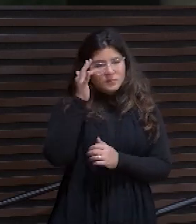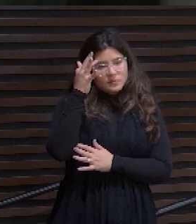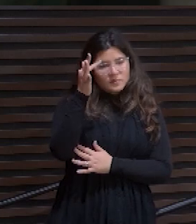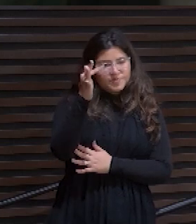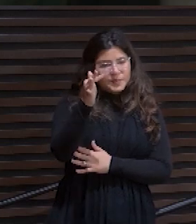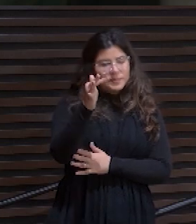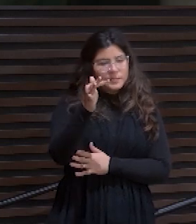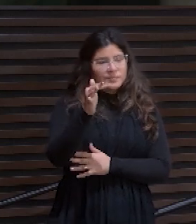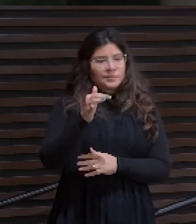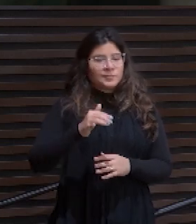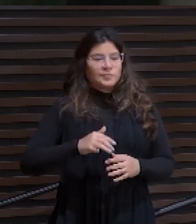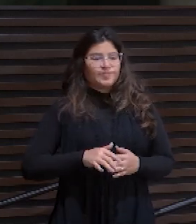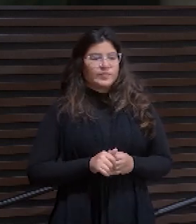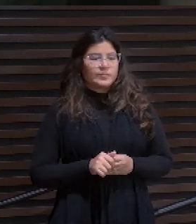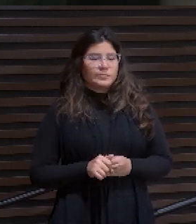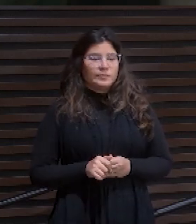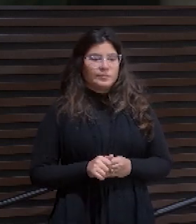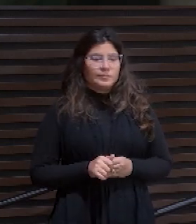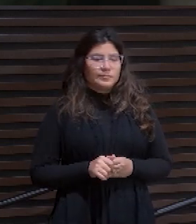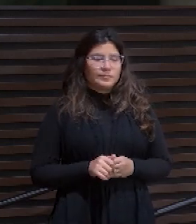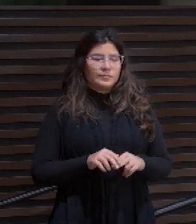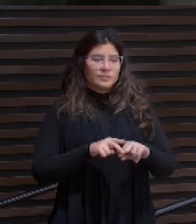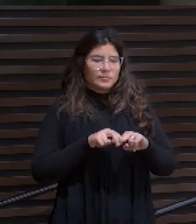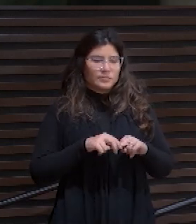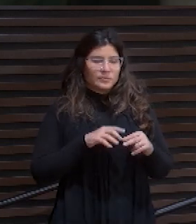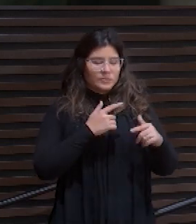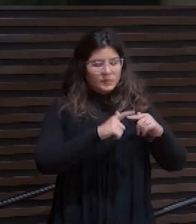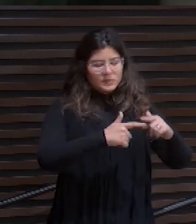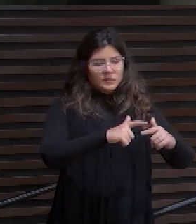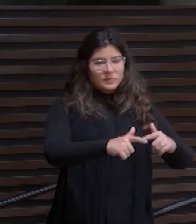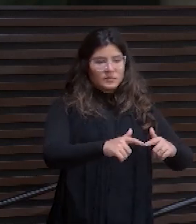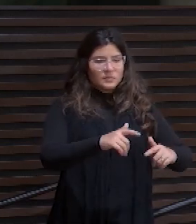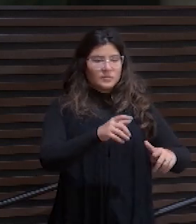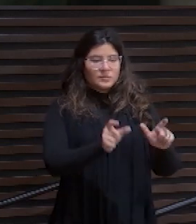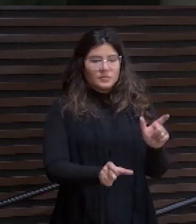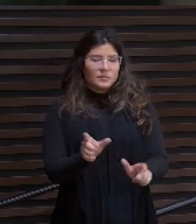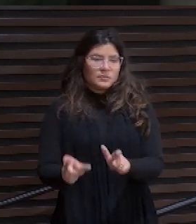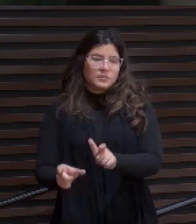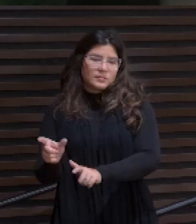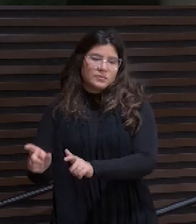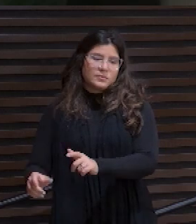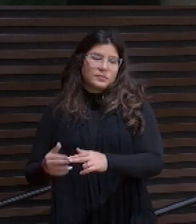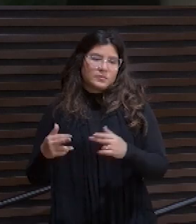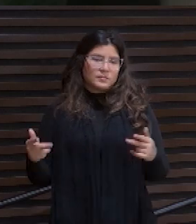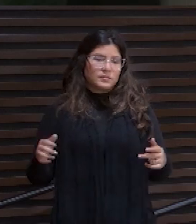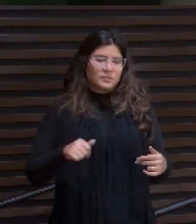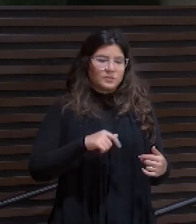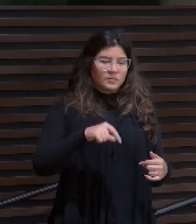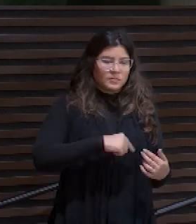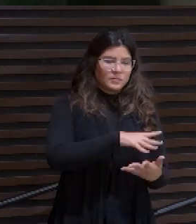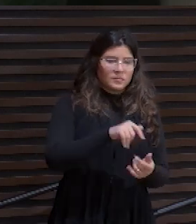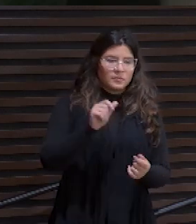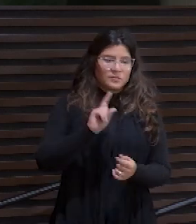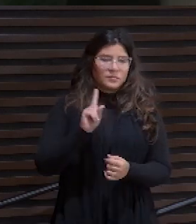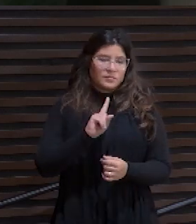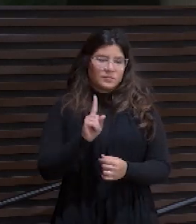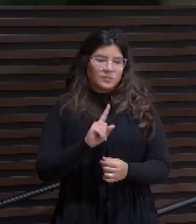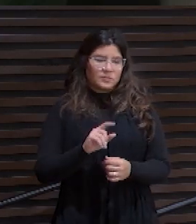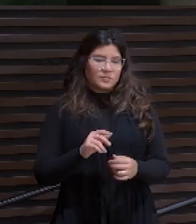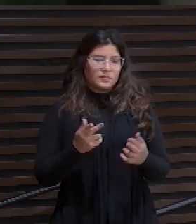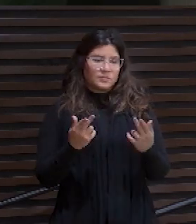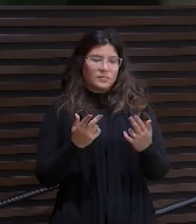sutilezas, conforme a tradição dos homens, conforme os rudimentos do mundo e não segundo Cristo.